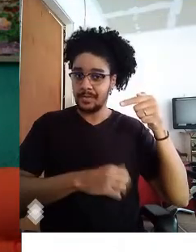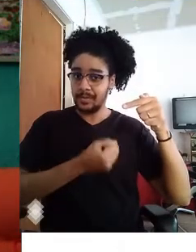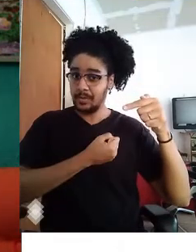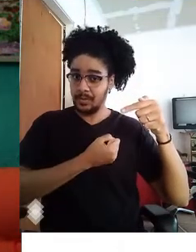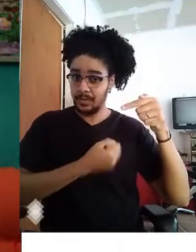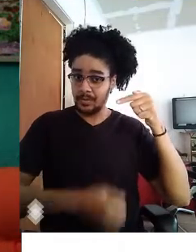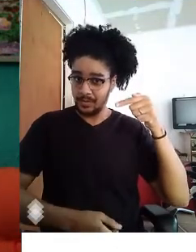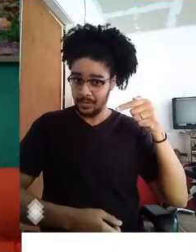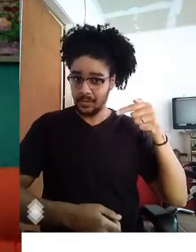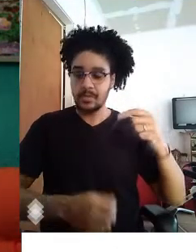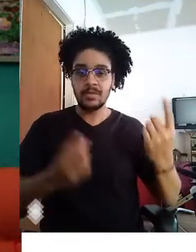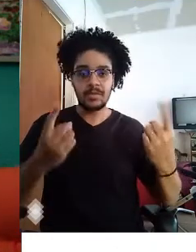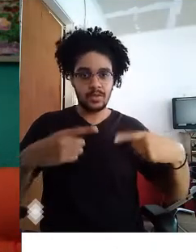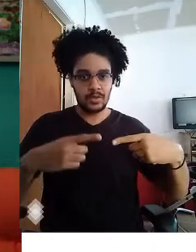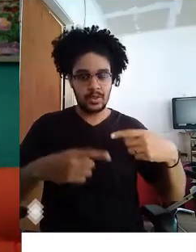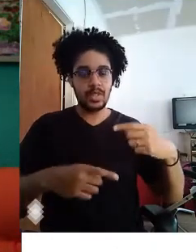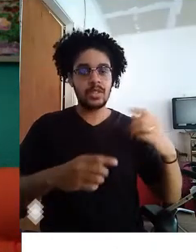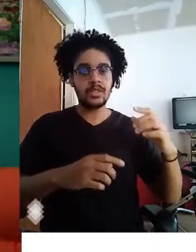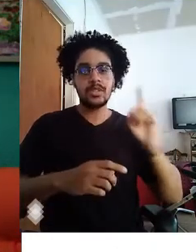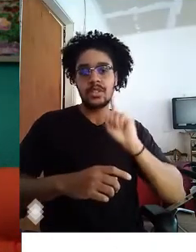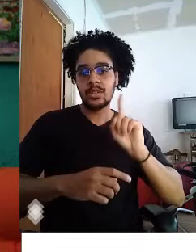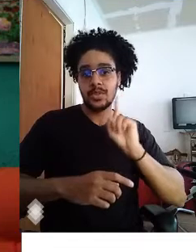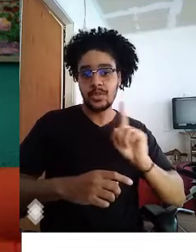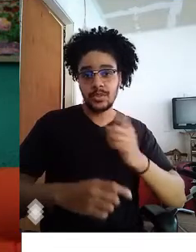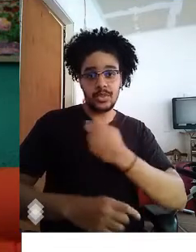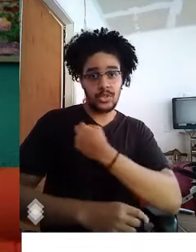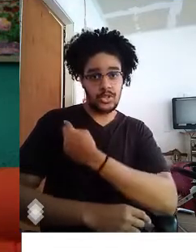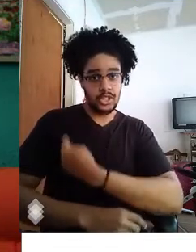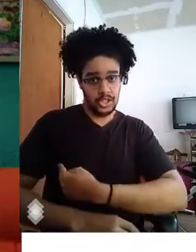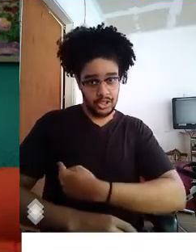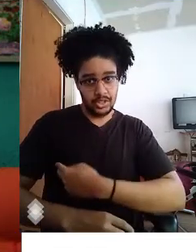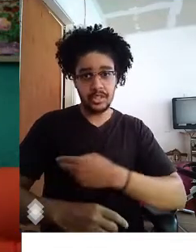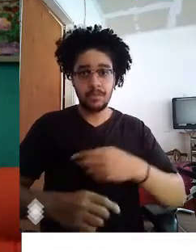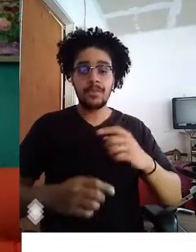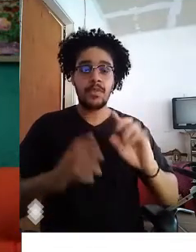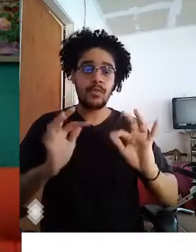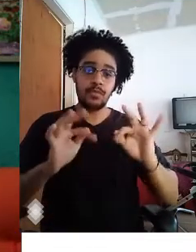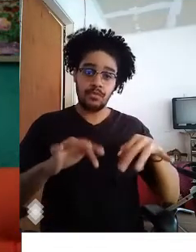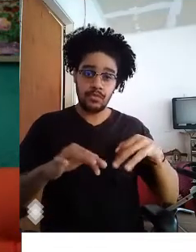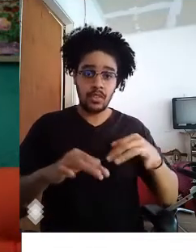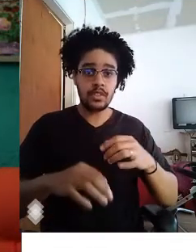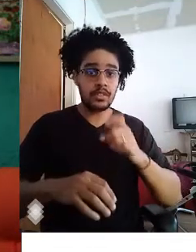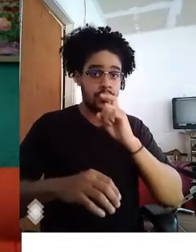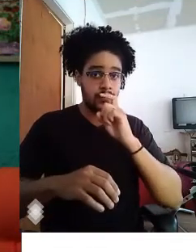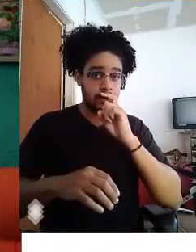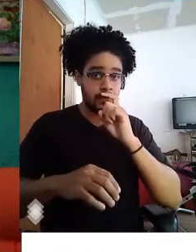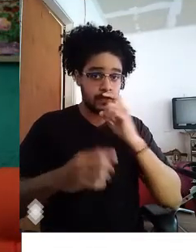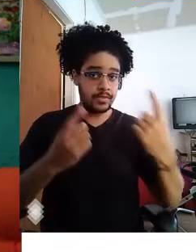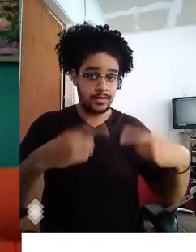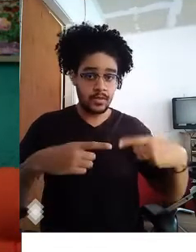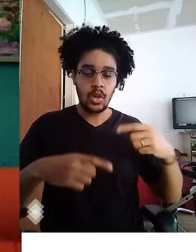7, a beligerância Estados Unidos-China, resquícios da Guerra Fria. Como vocês já sabem, eu sou o professor